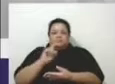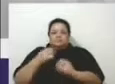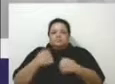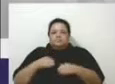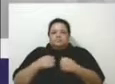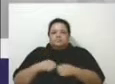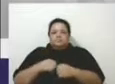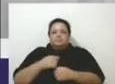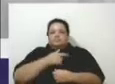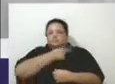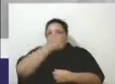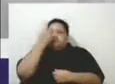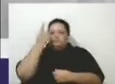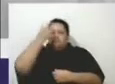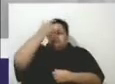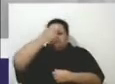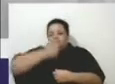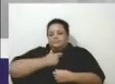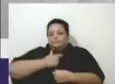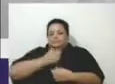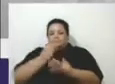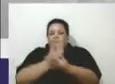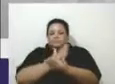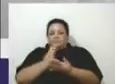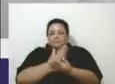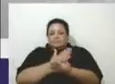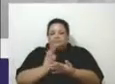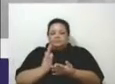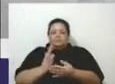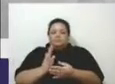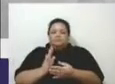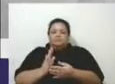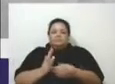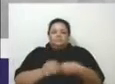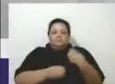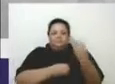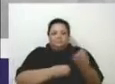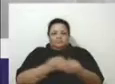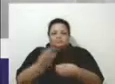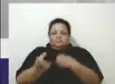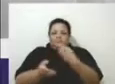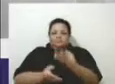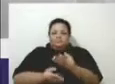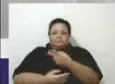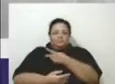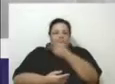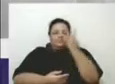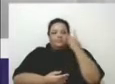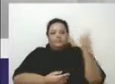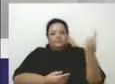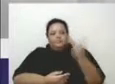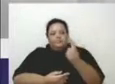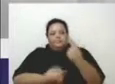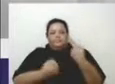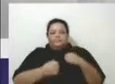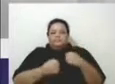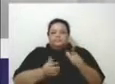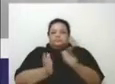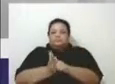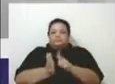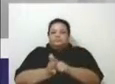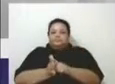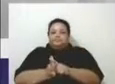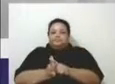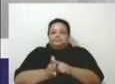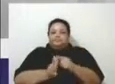para separar de alguém para entregar as pessoas para retirarem os medicamentos elas precisam de receita Então não é qualquer pessoa que retira então é um